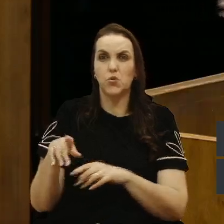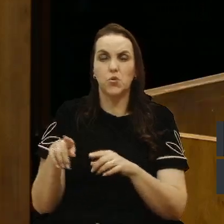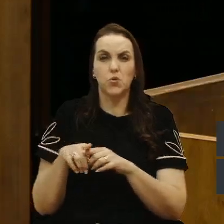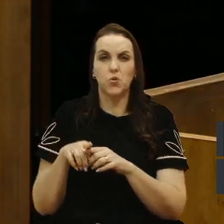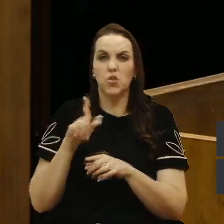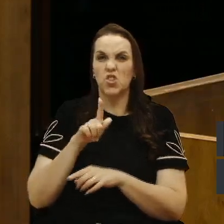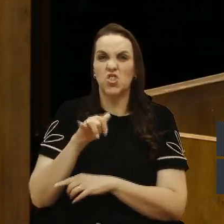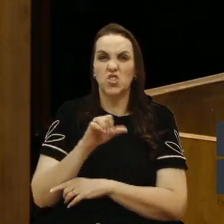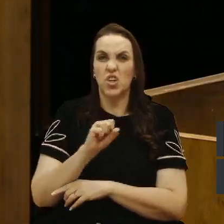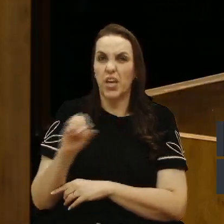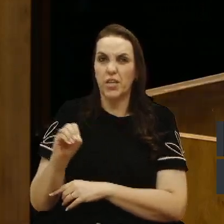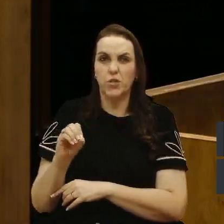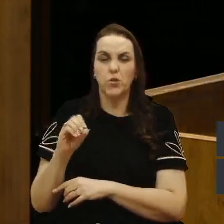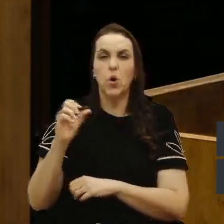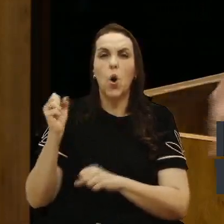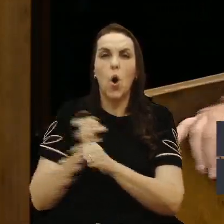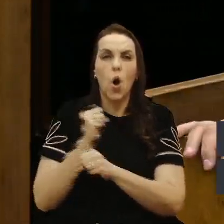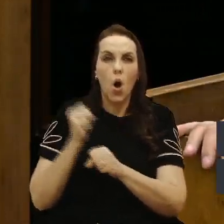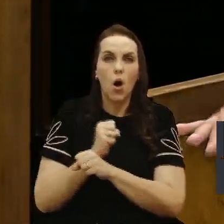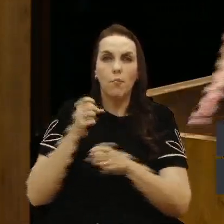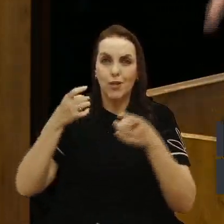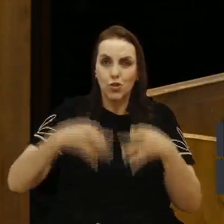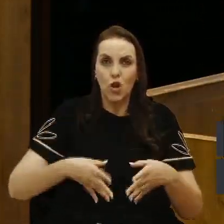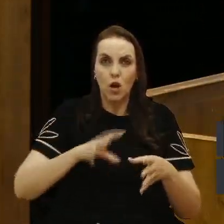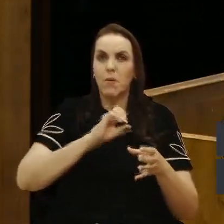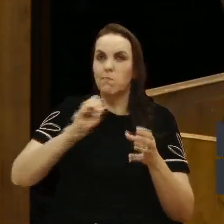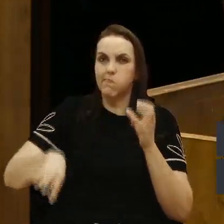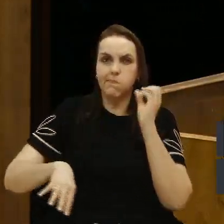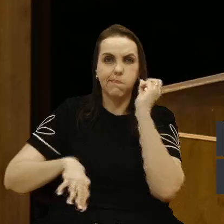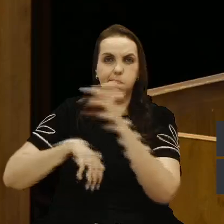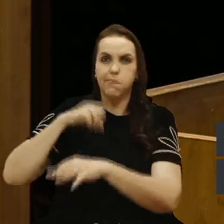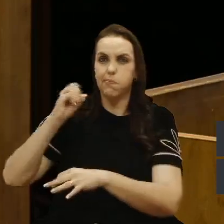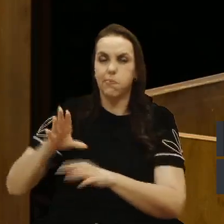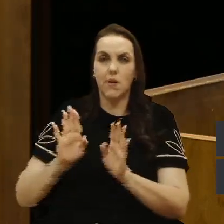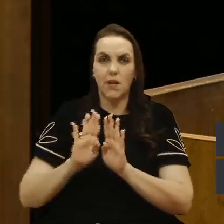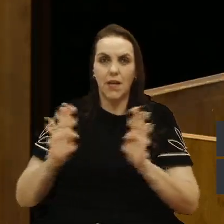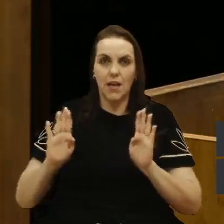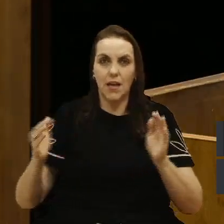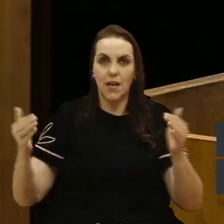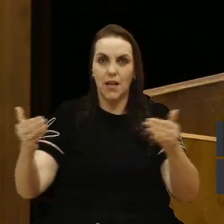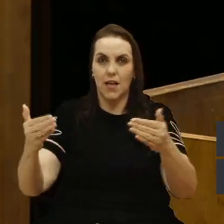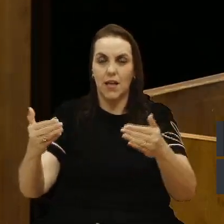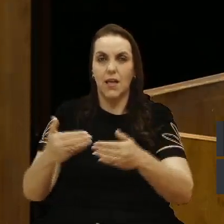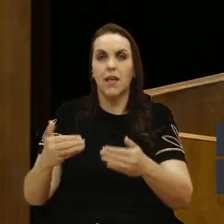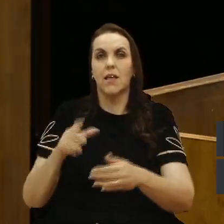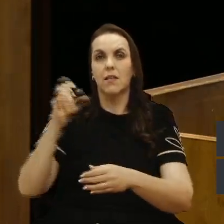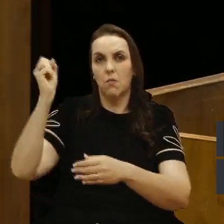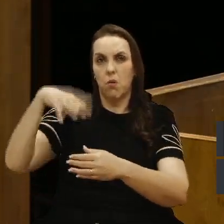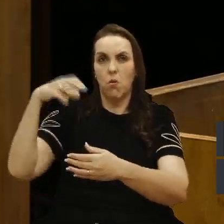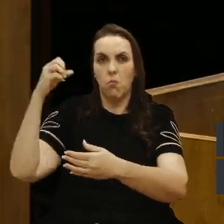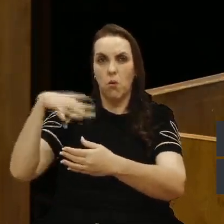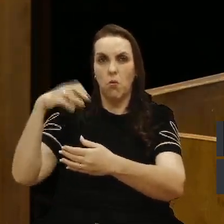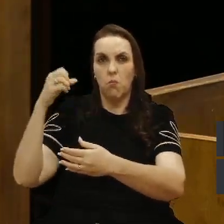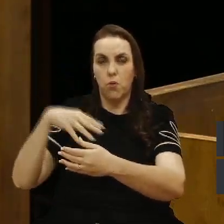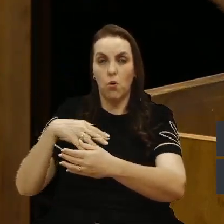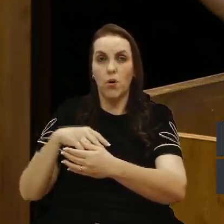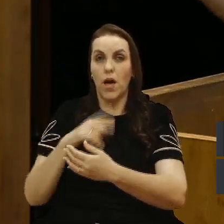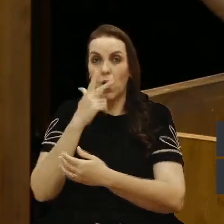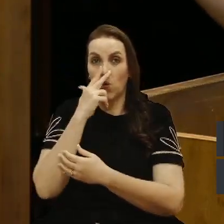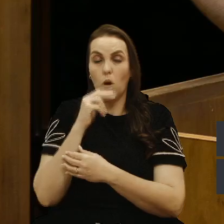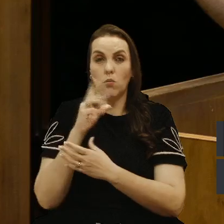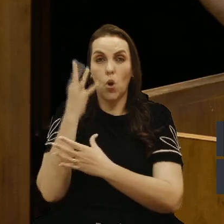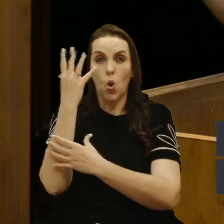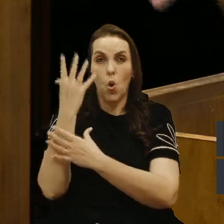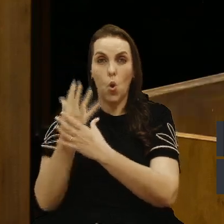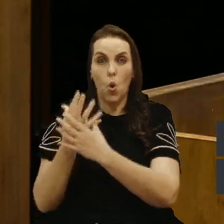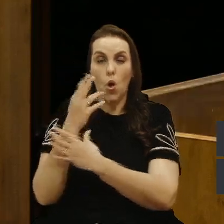gesso, lixo de construção. Caliça, exatamente. Com uma usina